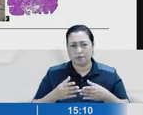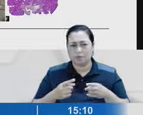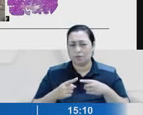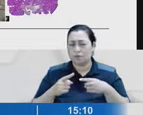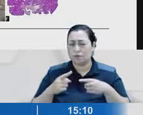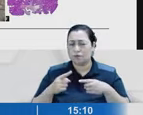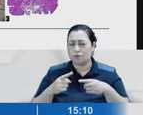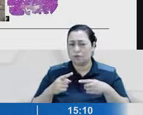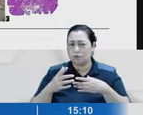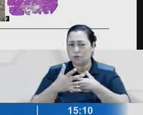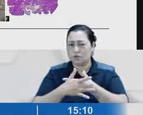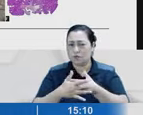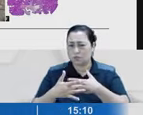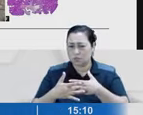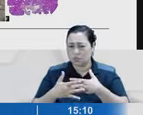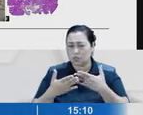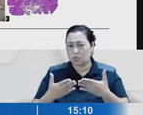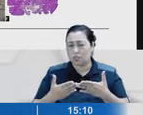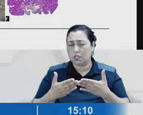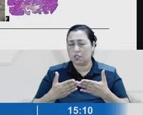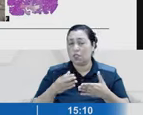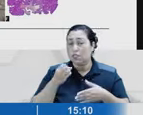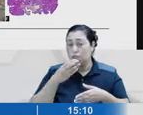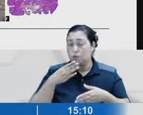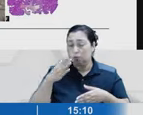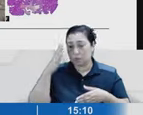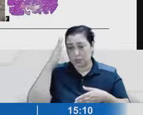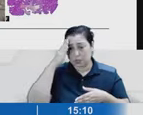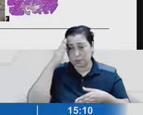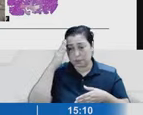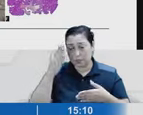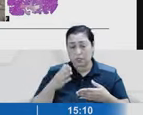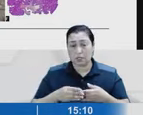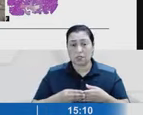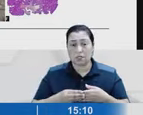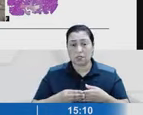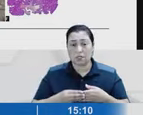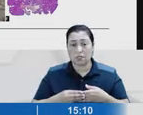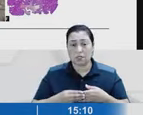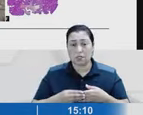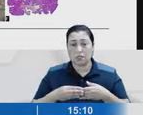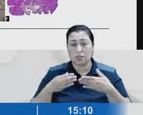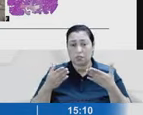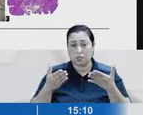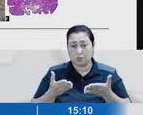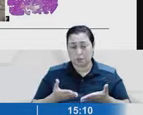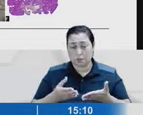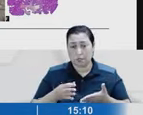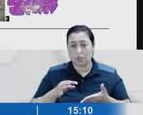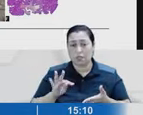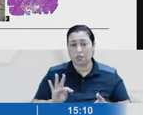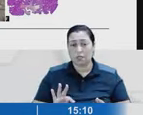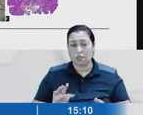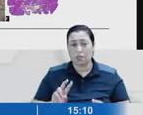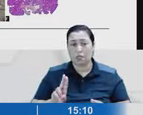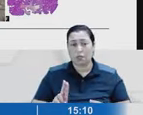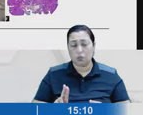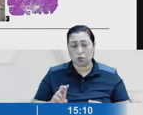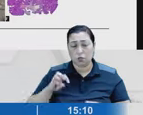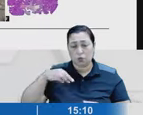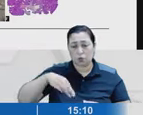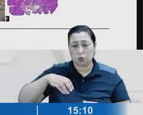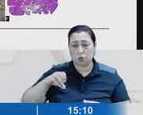do exame, mas que tem um resultado muito bom também. E para os tumores de reto, hoje eu posso fazer uma